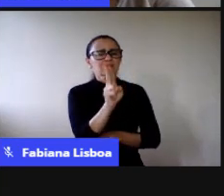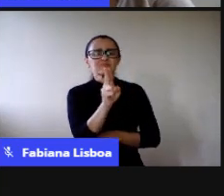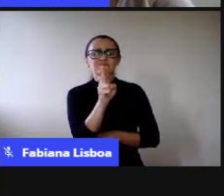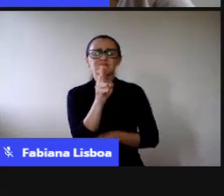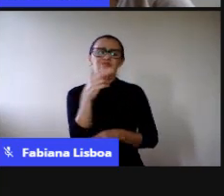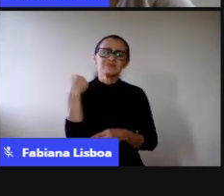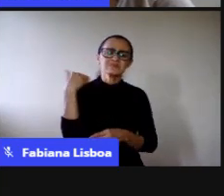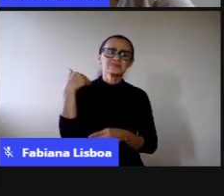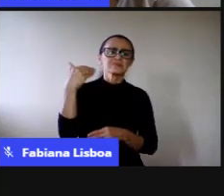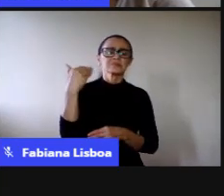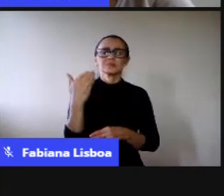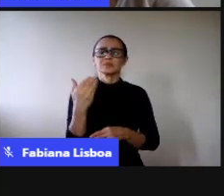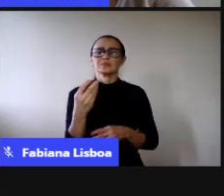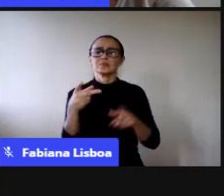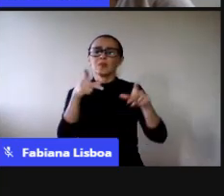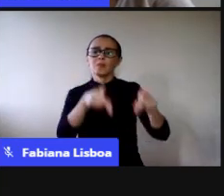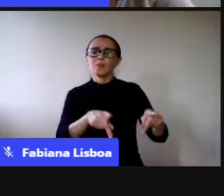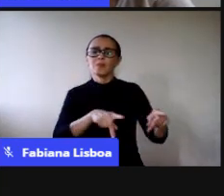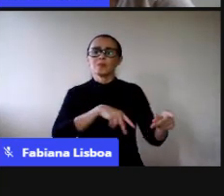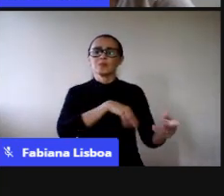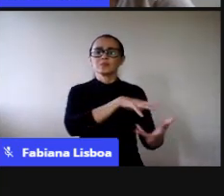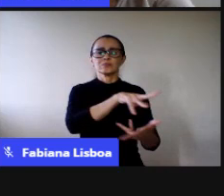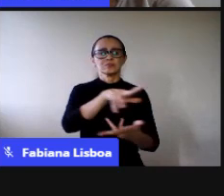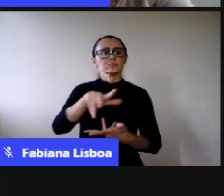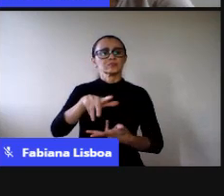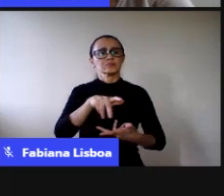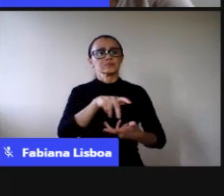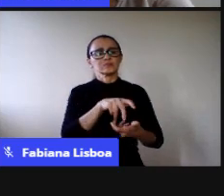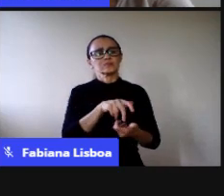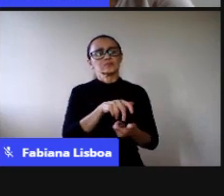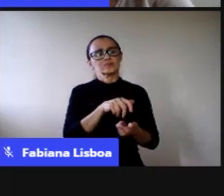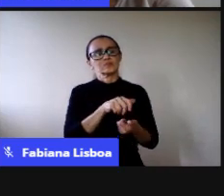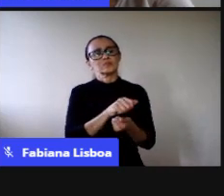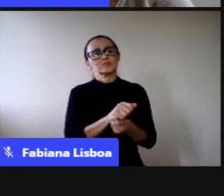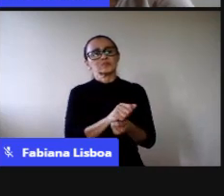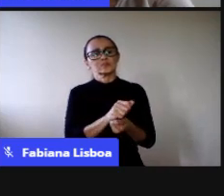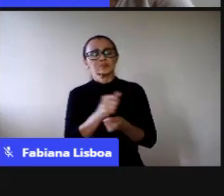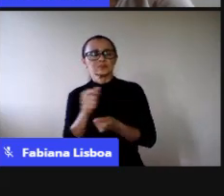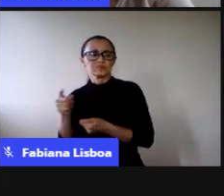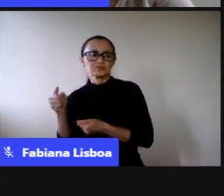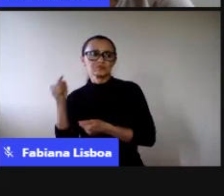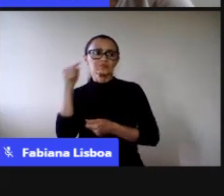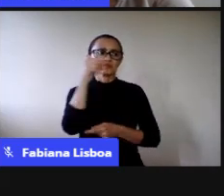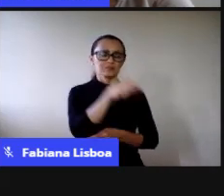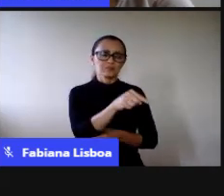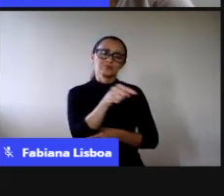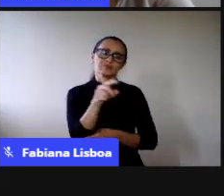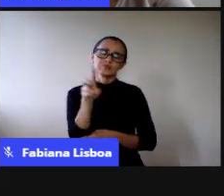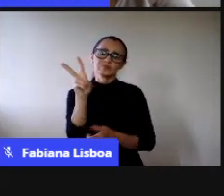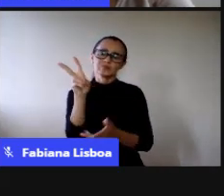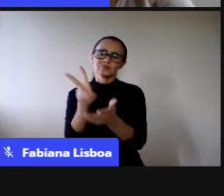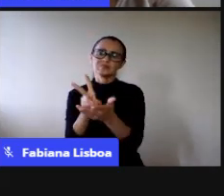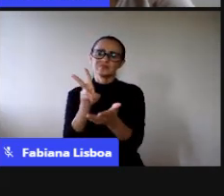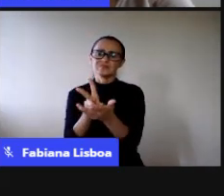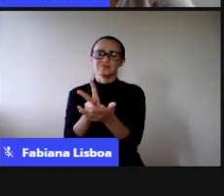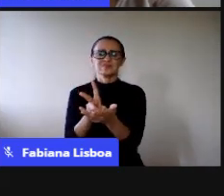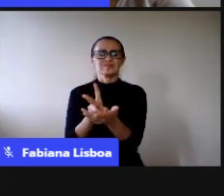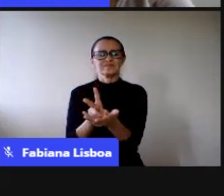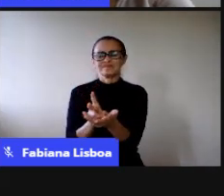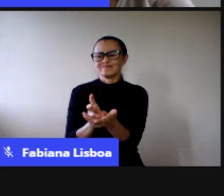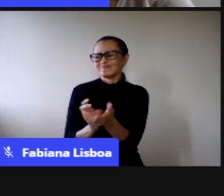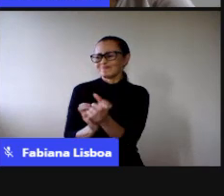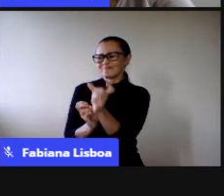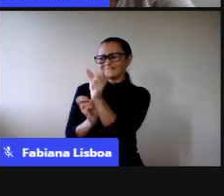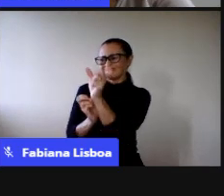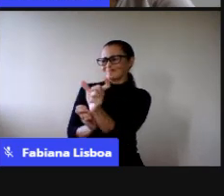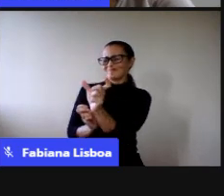pela população geral, para se referir aos indígenas. Então, ele é um termo depreciativo, que ele remete